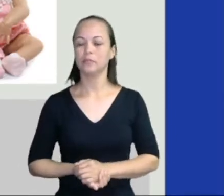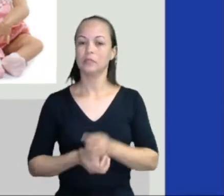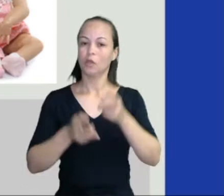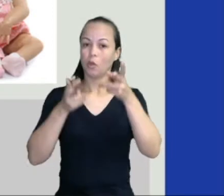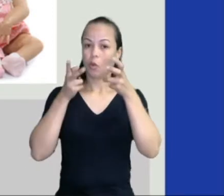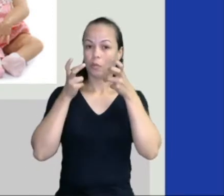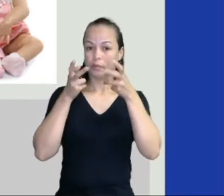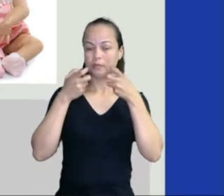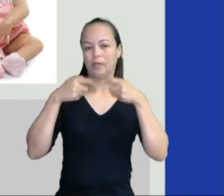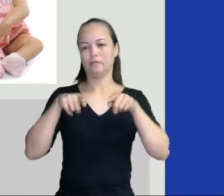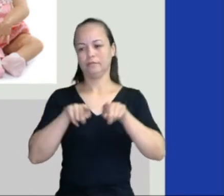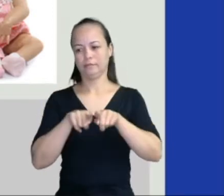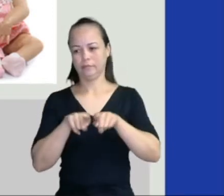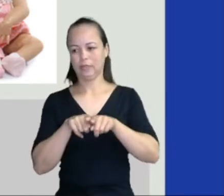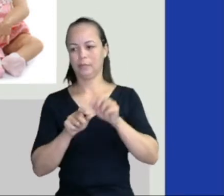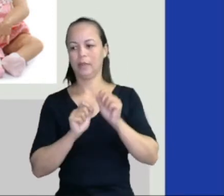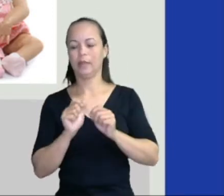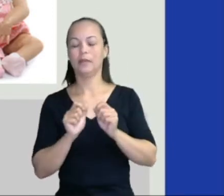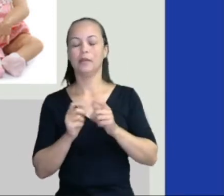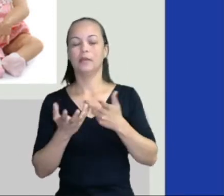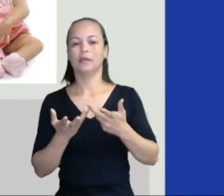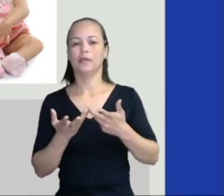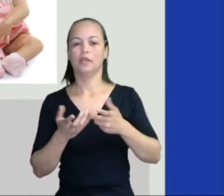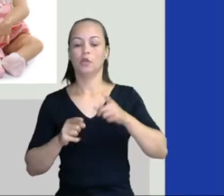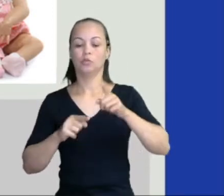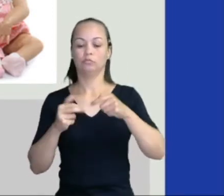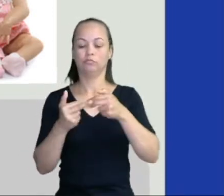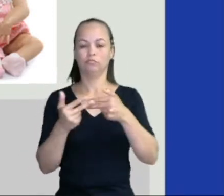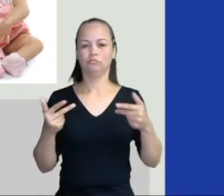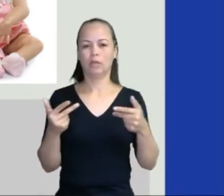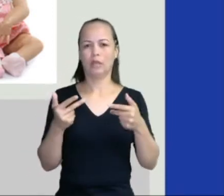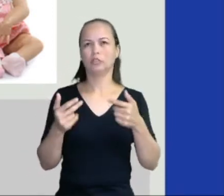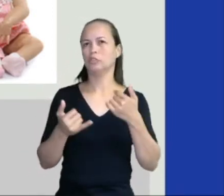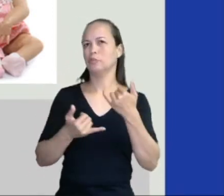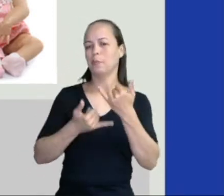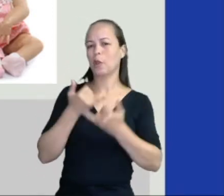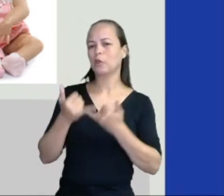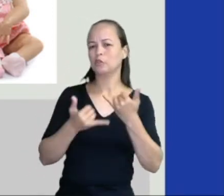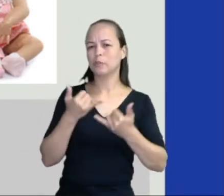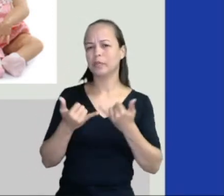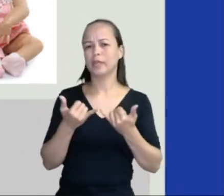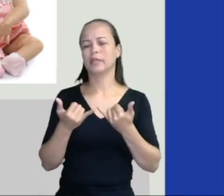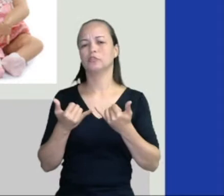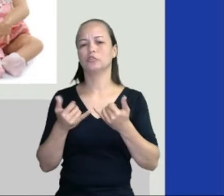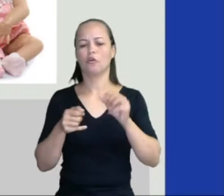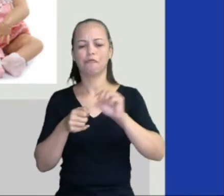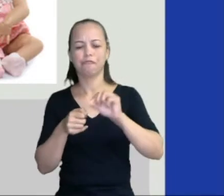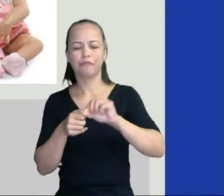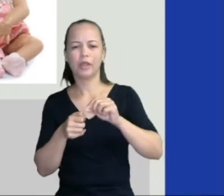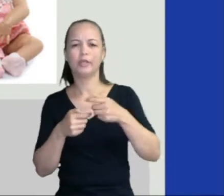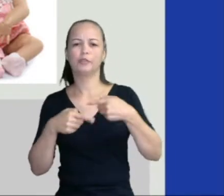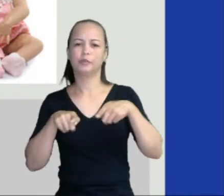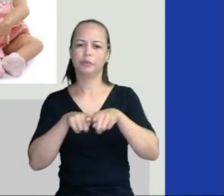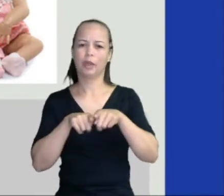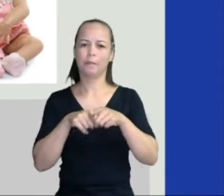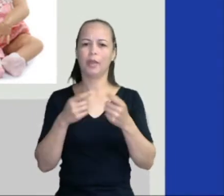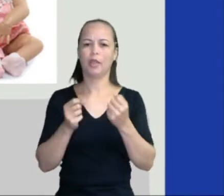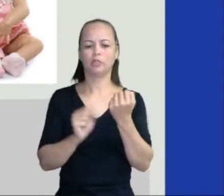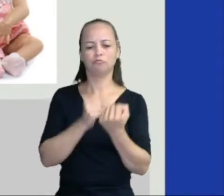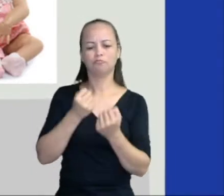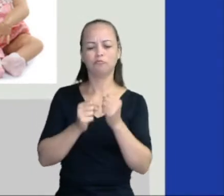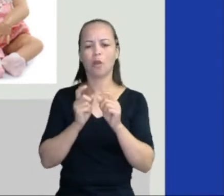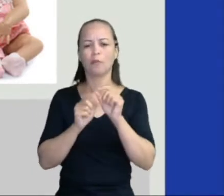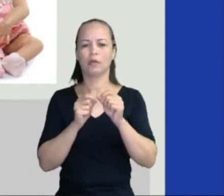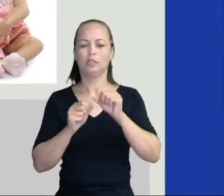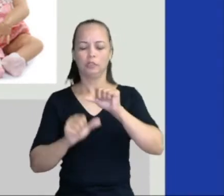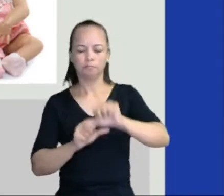Observem, a gente também pode observar que os materiais, que os brinquedos são fabricados, eles também mudaram muito com o